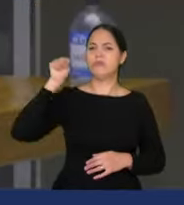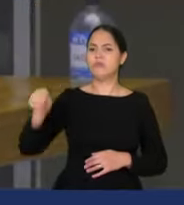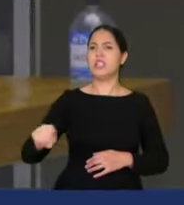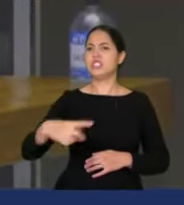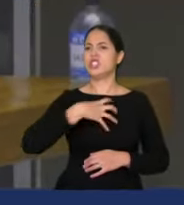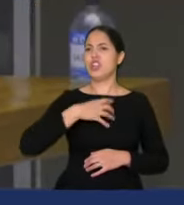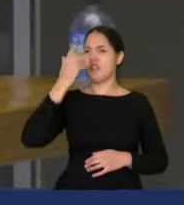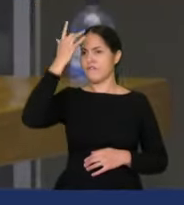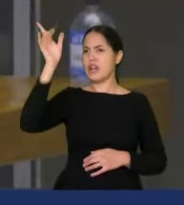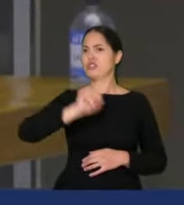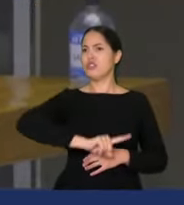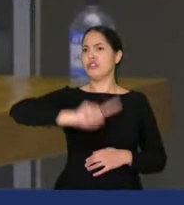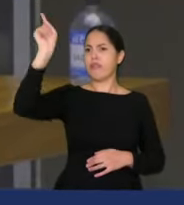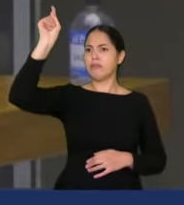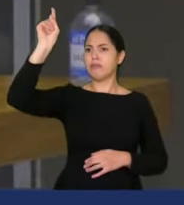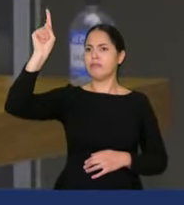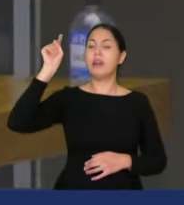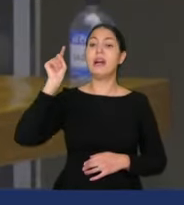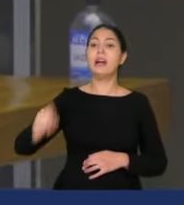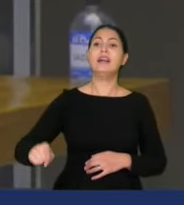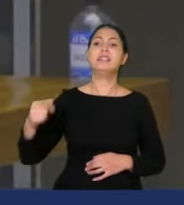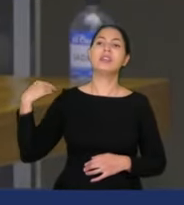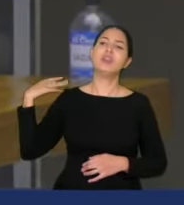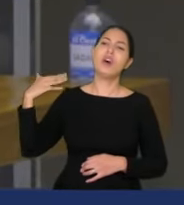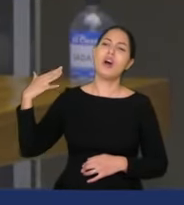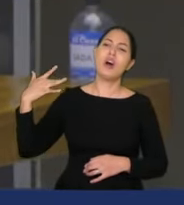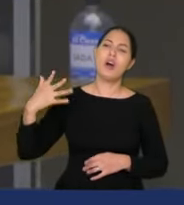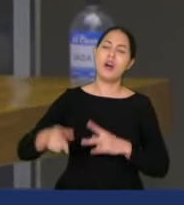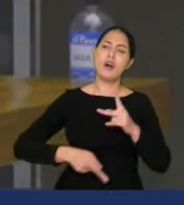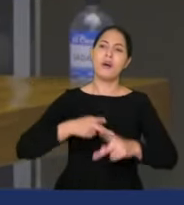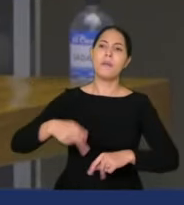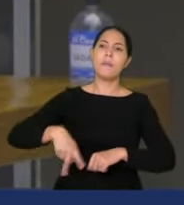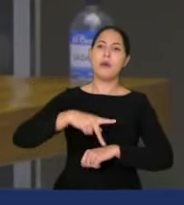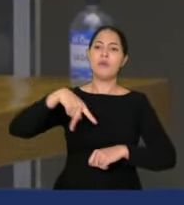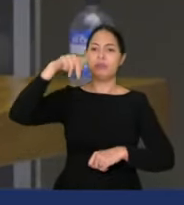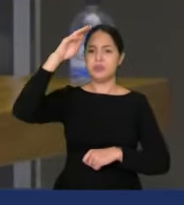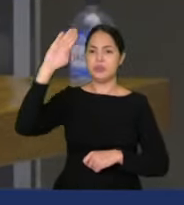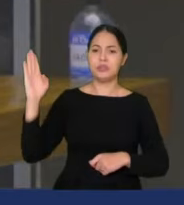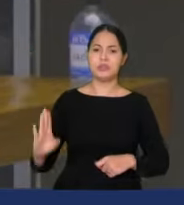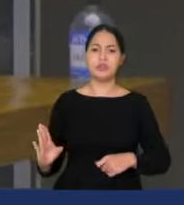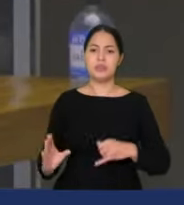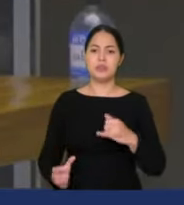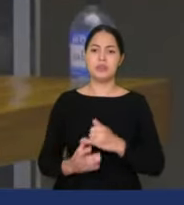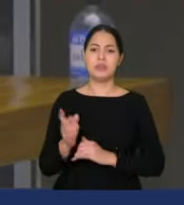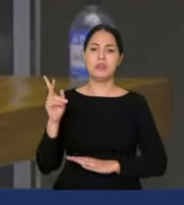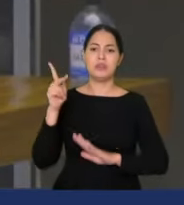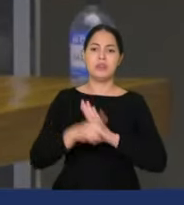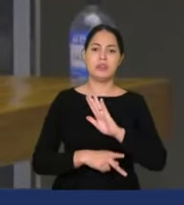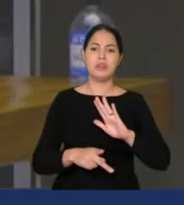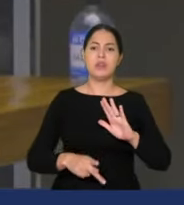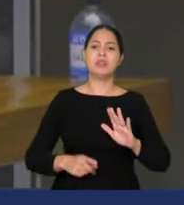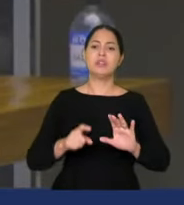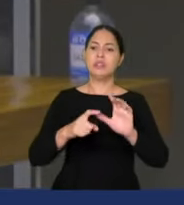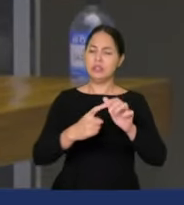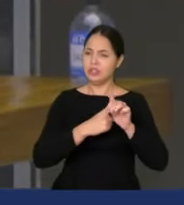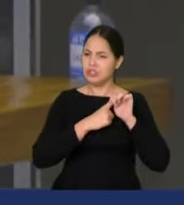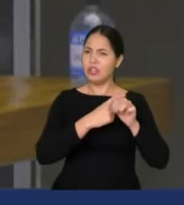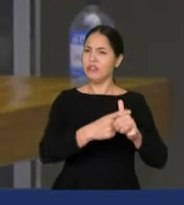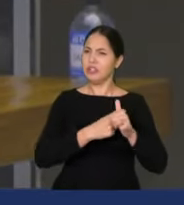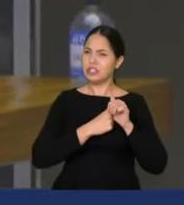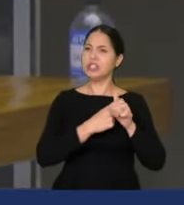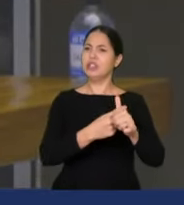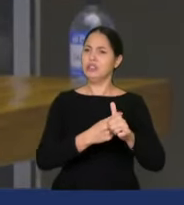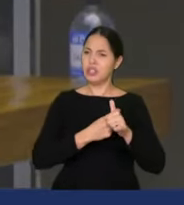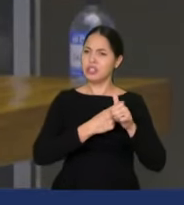não. Esse patrimônio foi construído pelo povo brasileiro, à custa de muita dívida pública também,